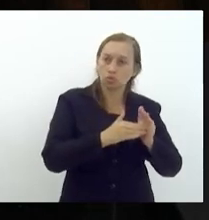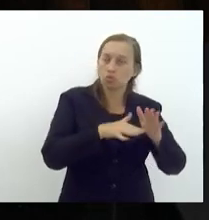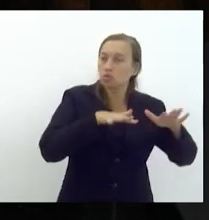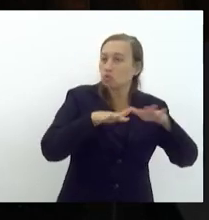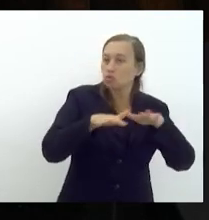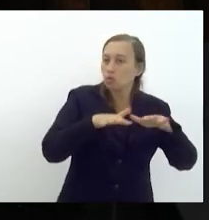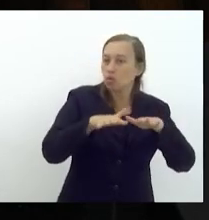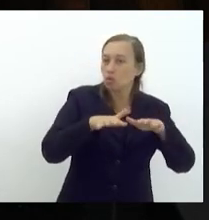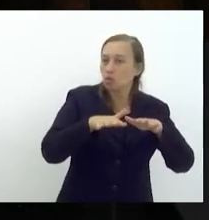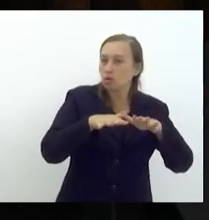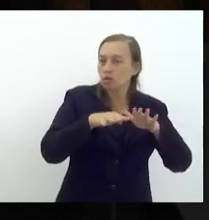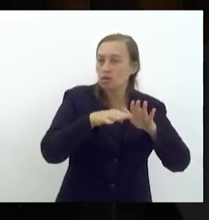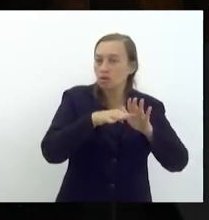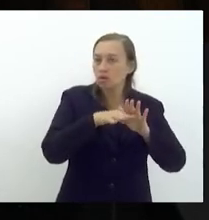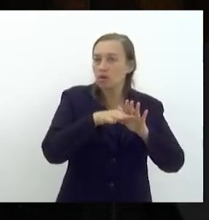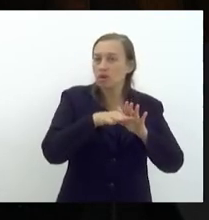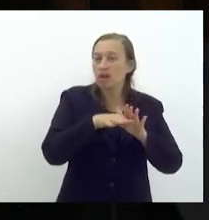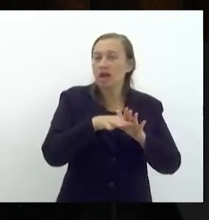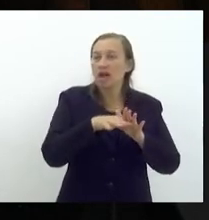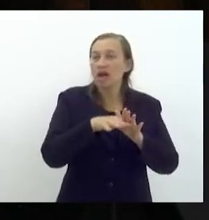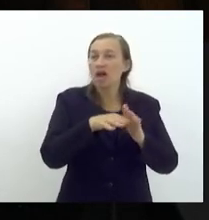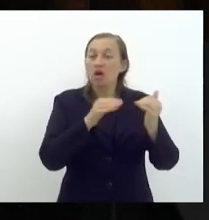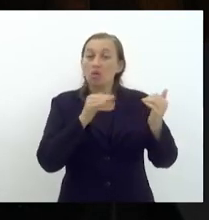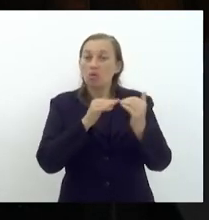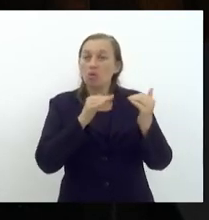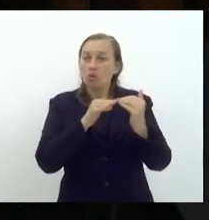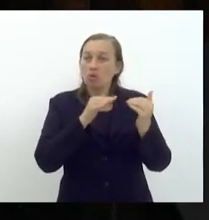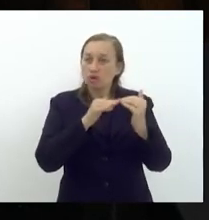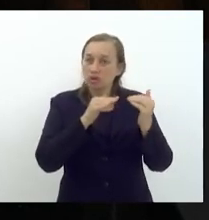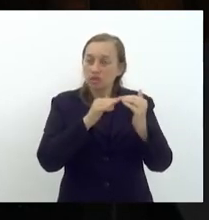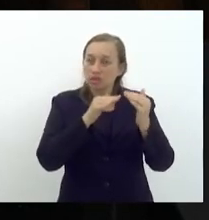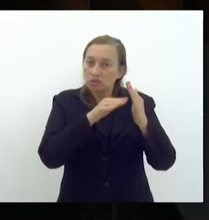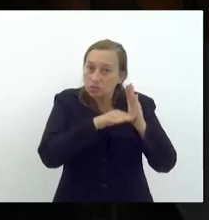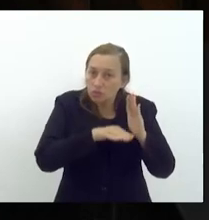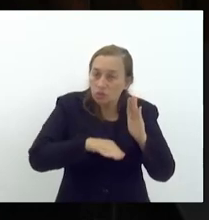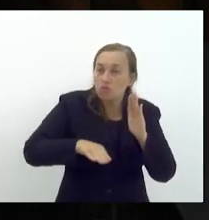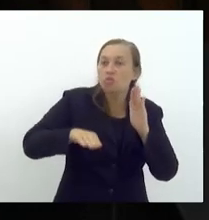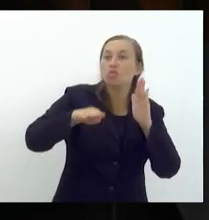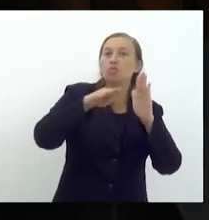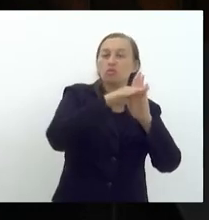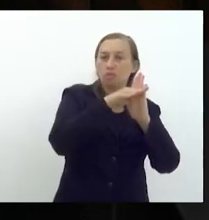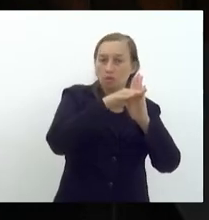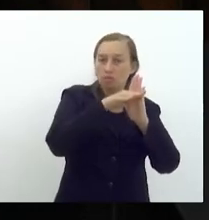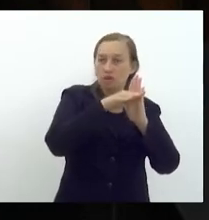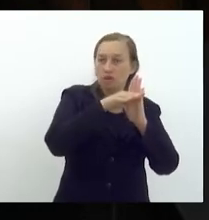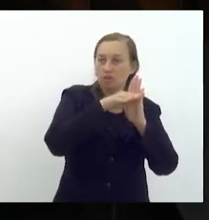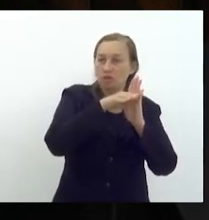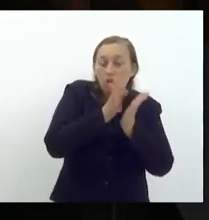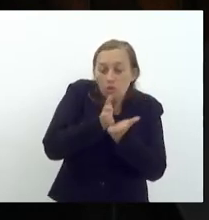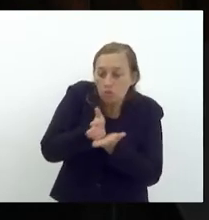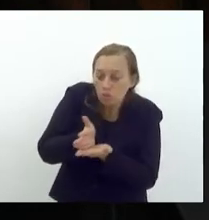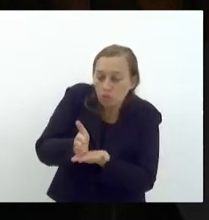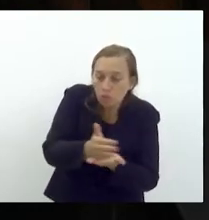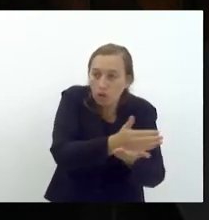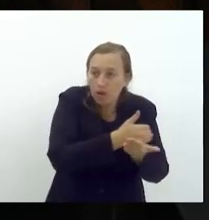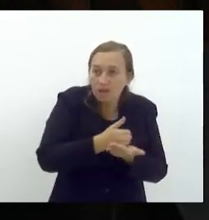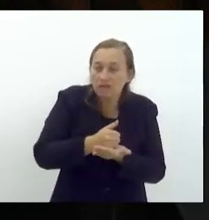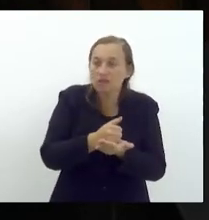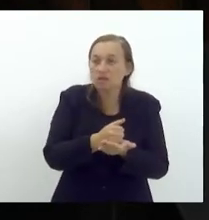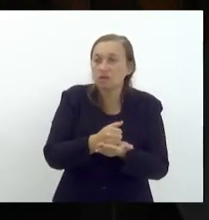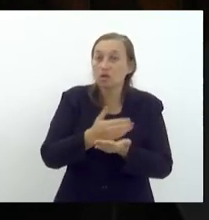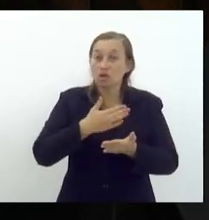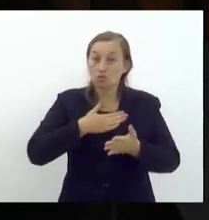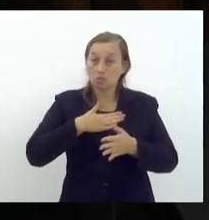do aumento da arrecadação são extremamente significativos os meus destaques